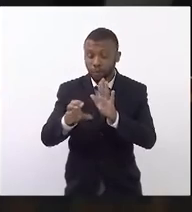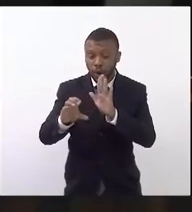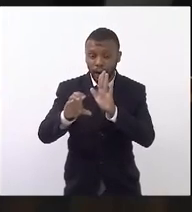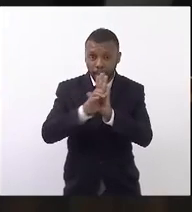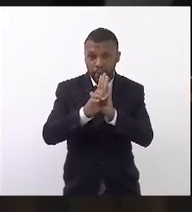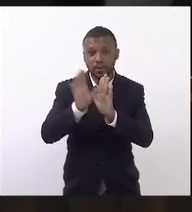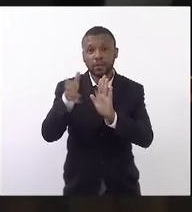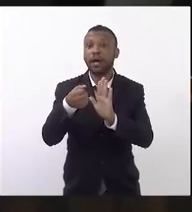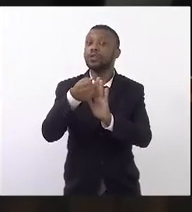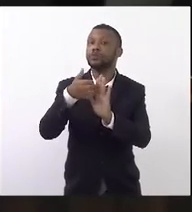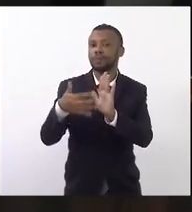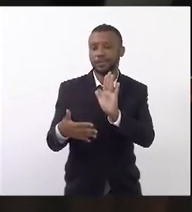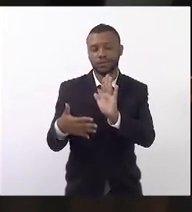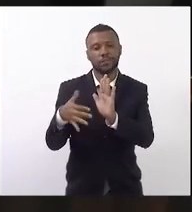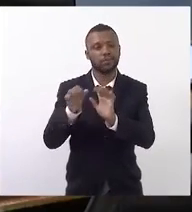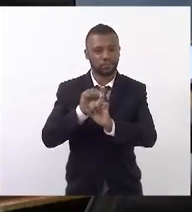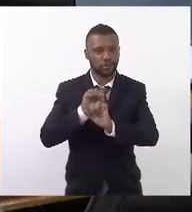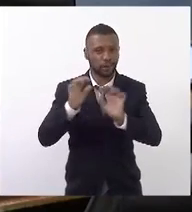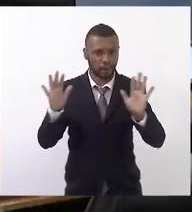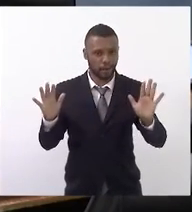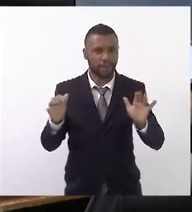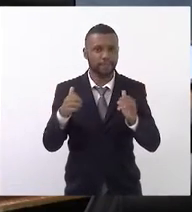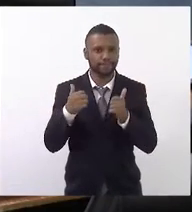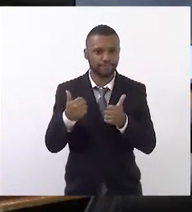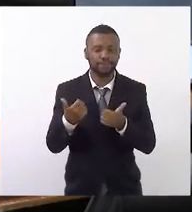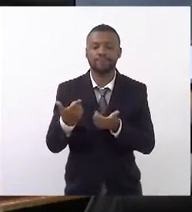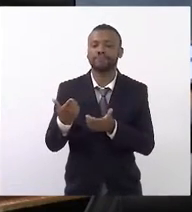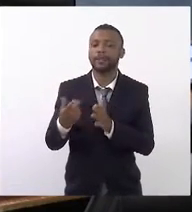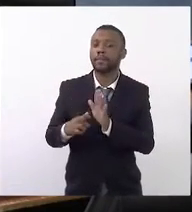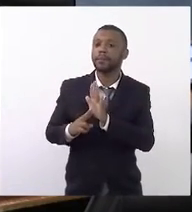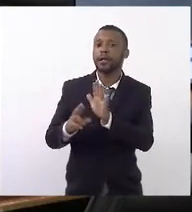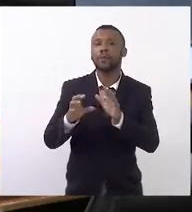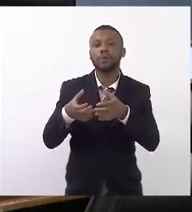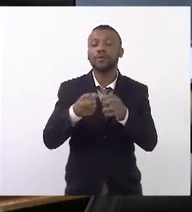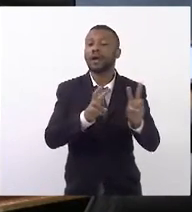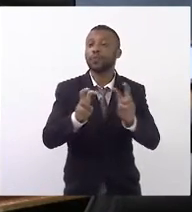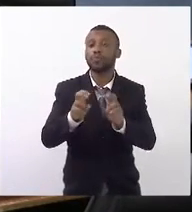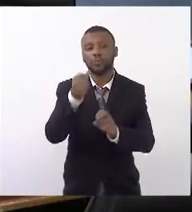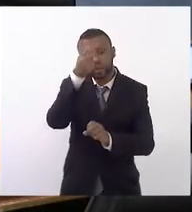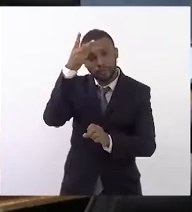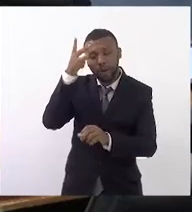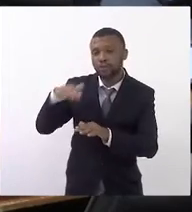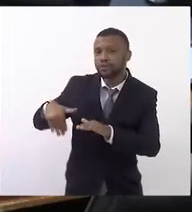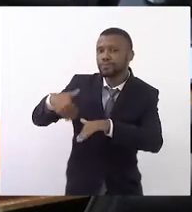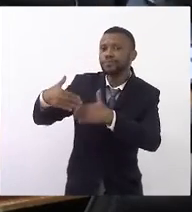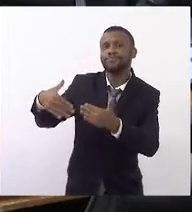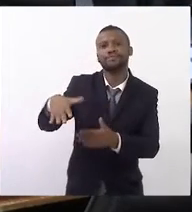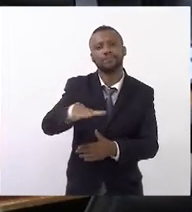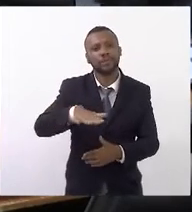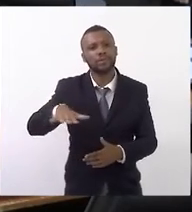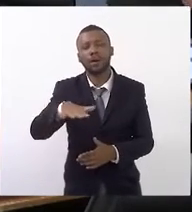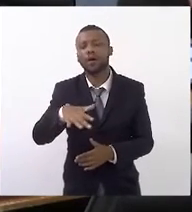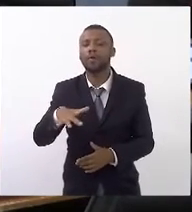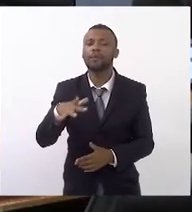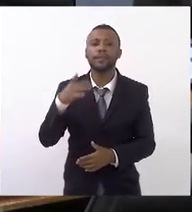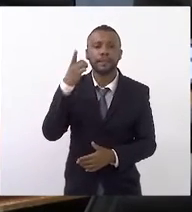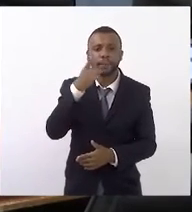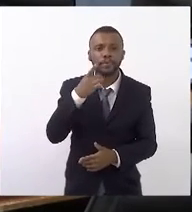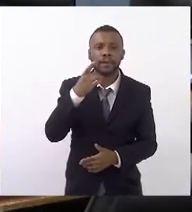Ok. Pela Comissão de Assuntos Municipais e Desenvolvimento Regional, o deputado Carlos Macedo.